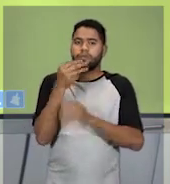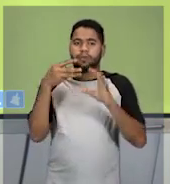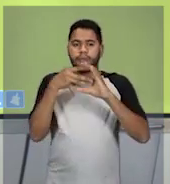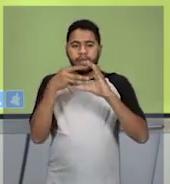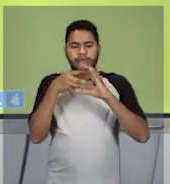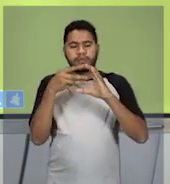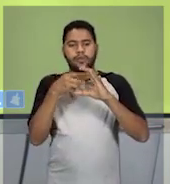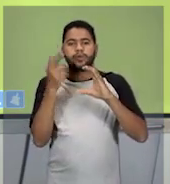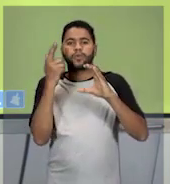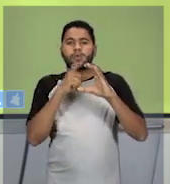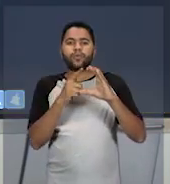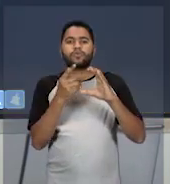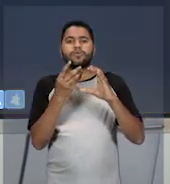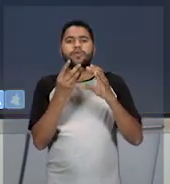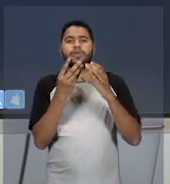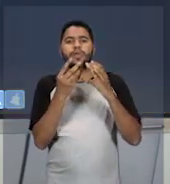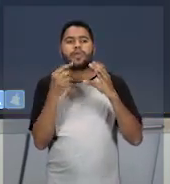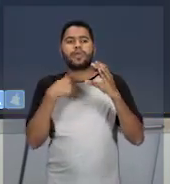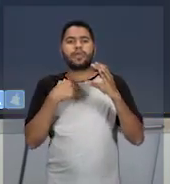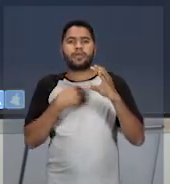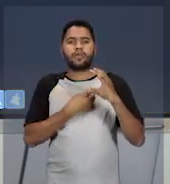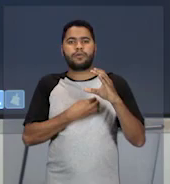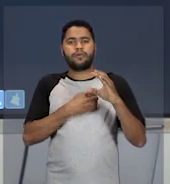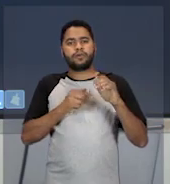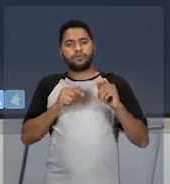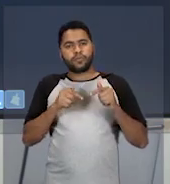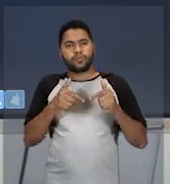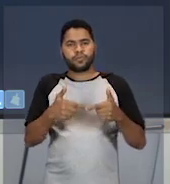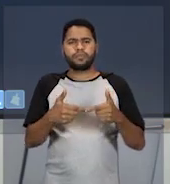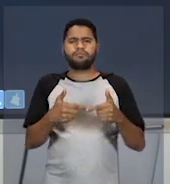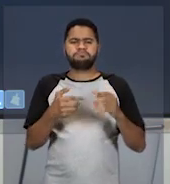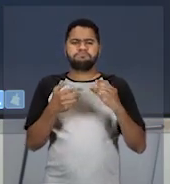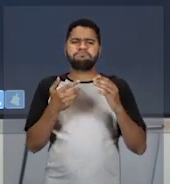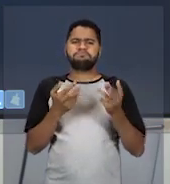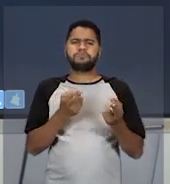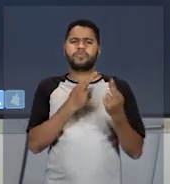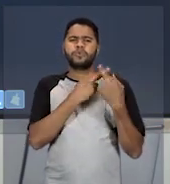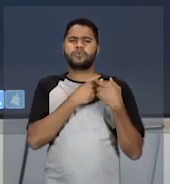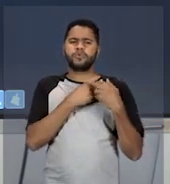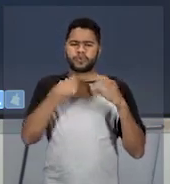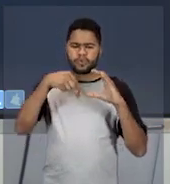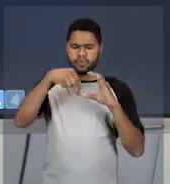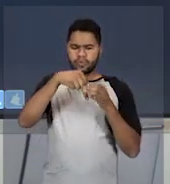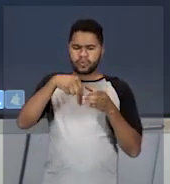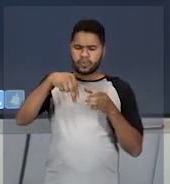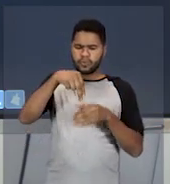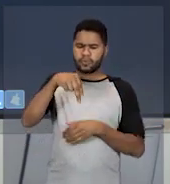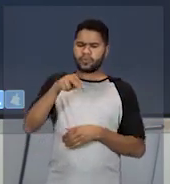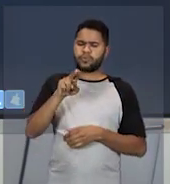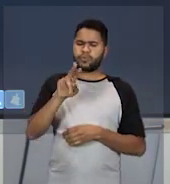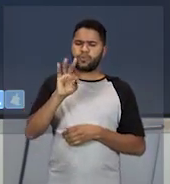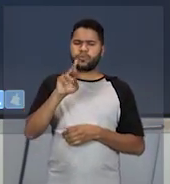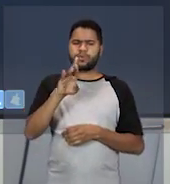conseguir realizar aí a sua função vital. O que é função de nutrição?